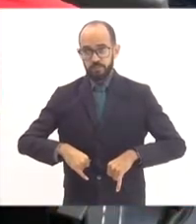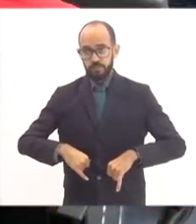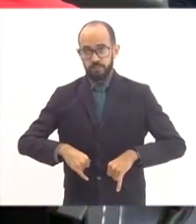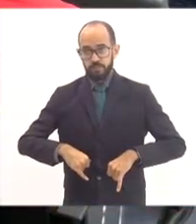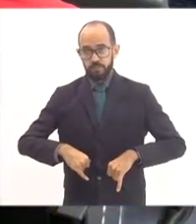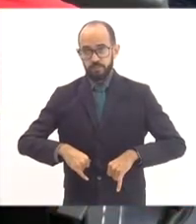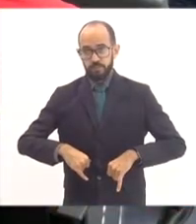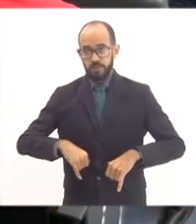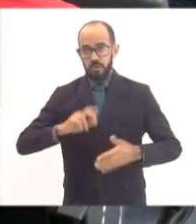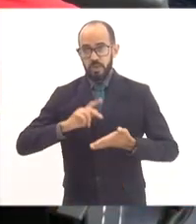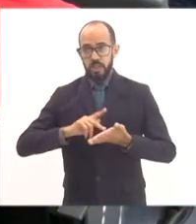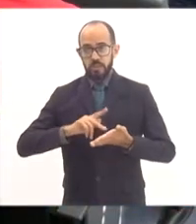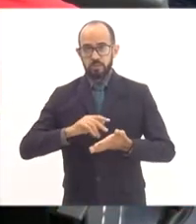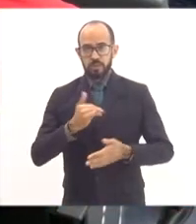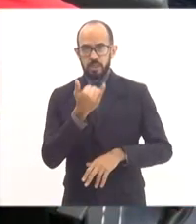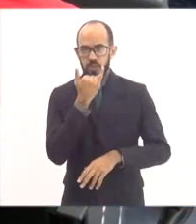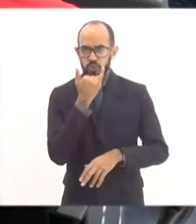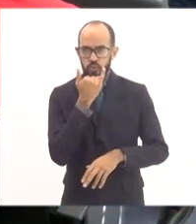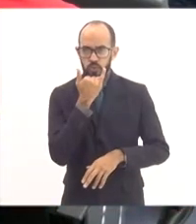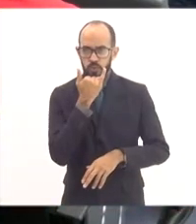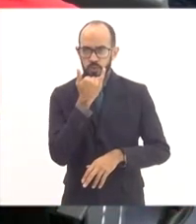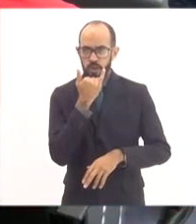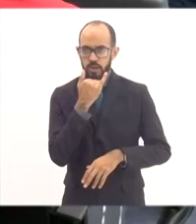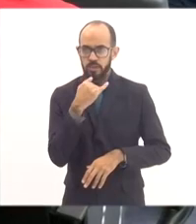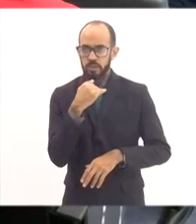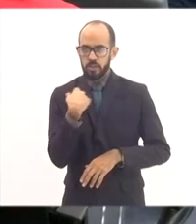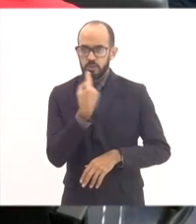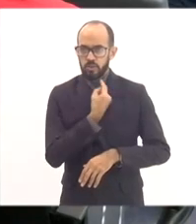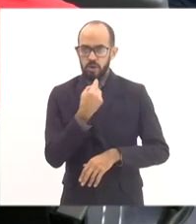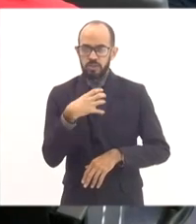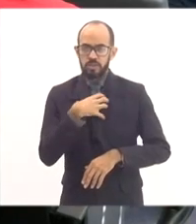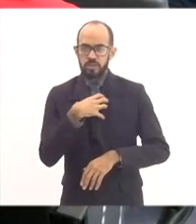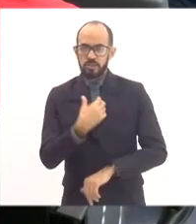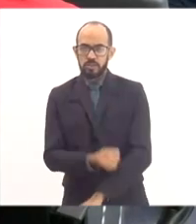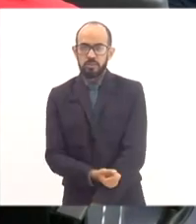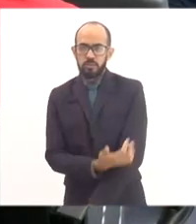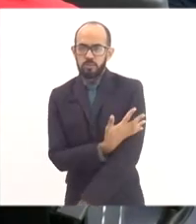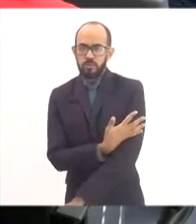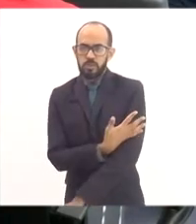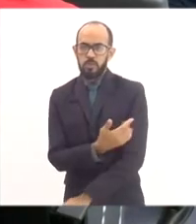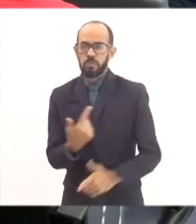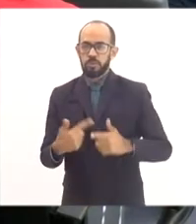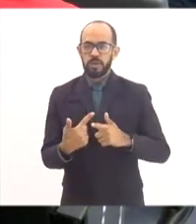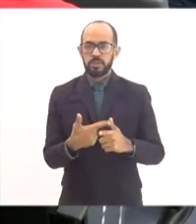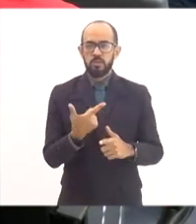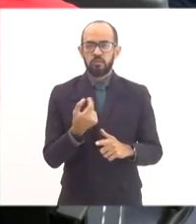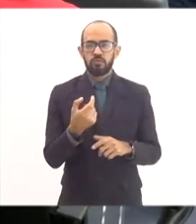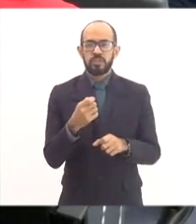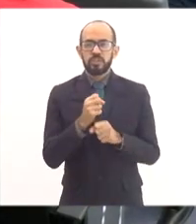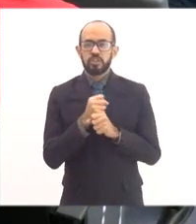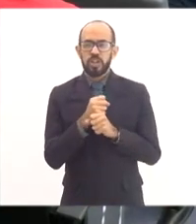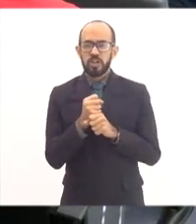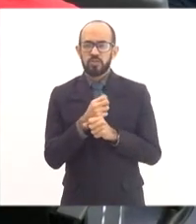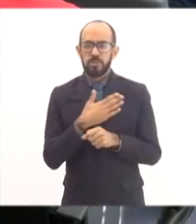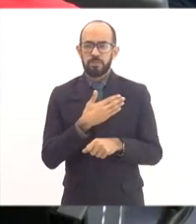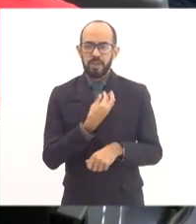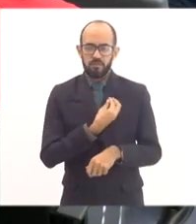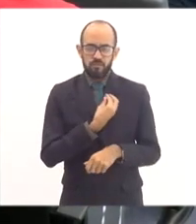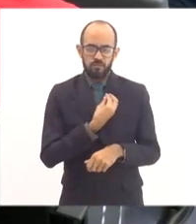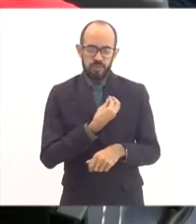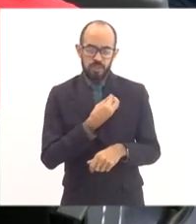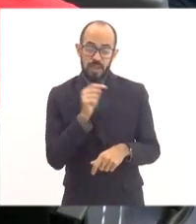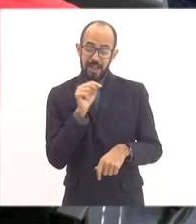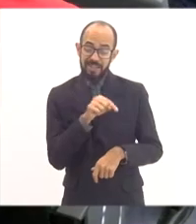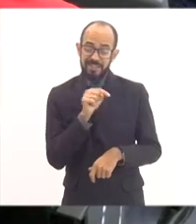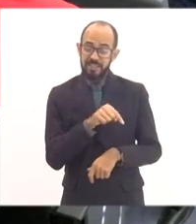Desculpa, pessoal. Realmente é muito emocionante, porque são 20 anos da minha vida que estão depositadas nessa situação. O que